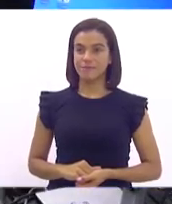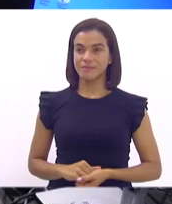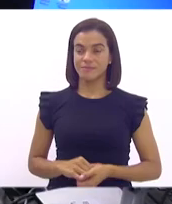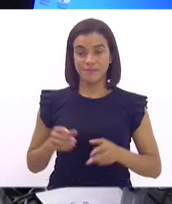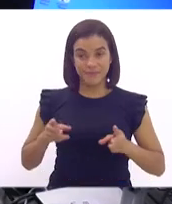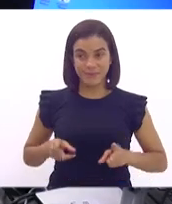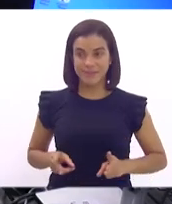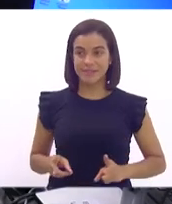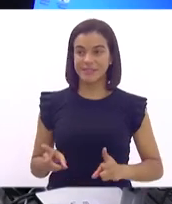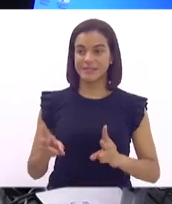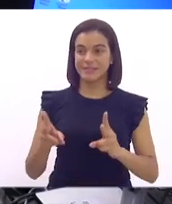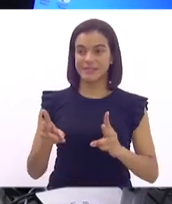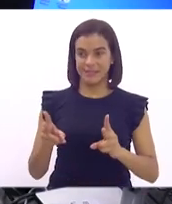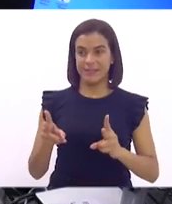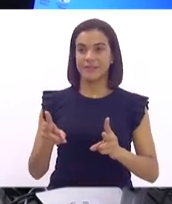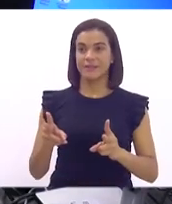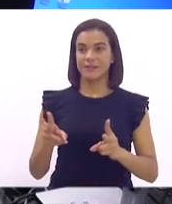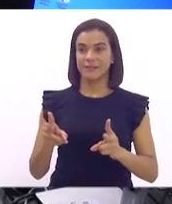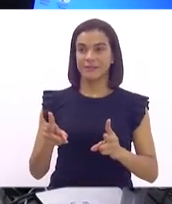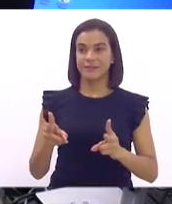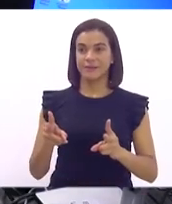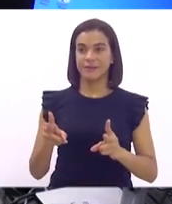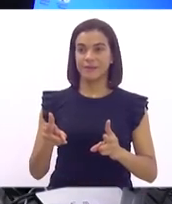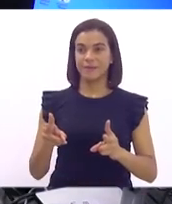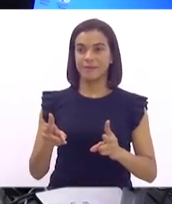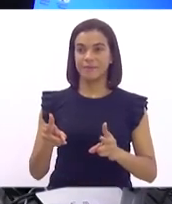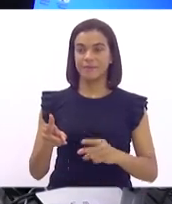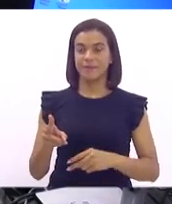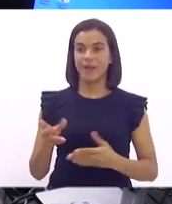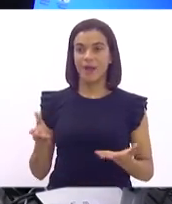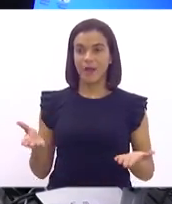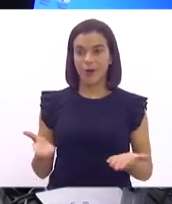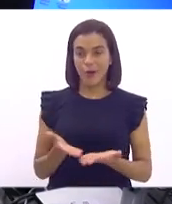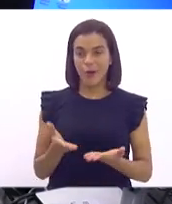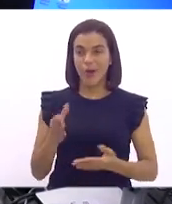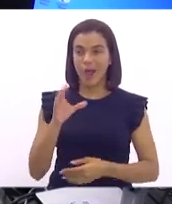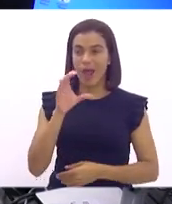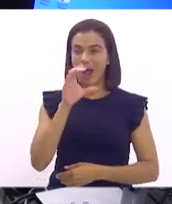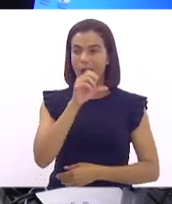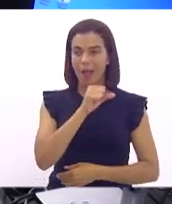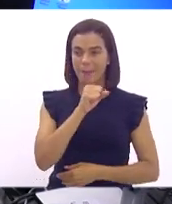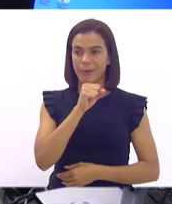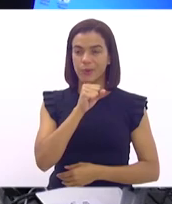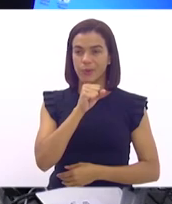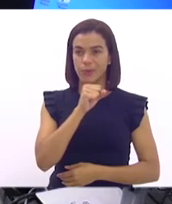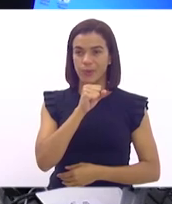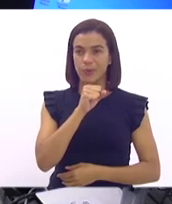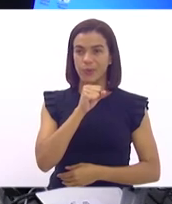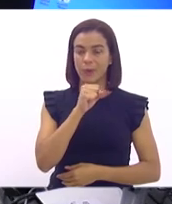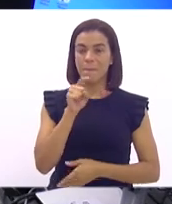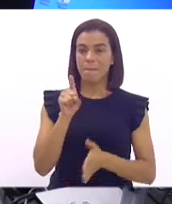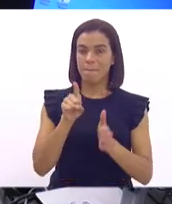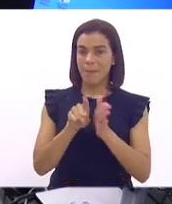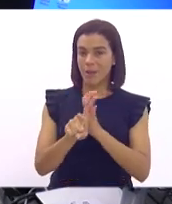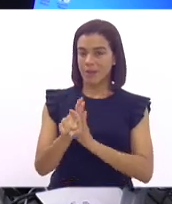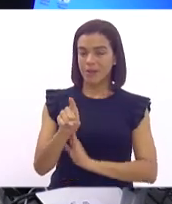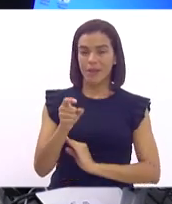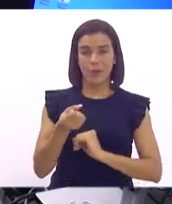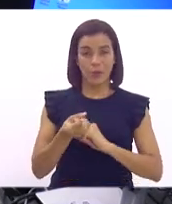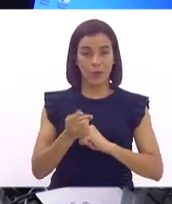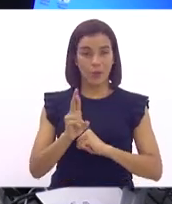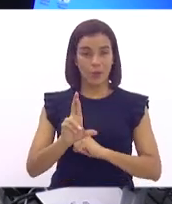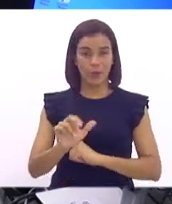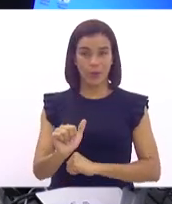na sequência, eu queria rapidamente indagar que a doutora Pâmela ainda